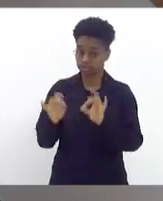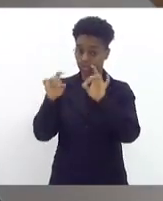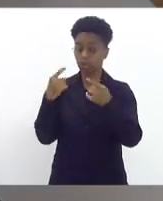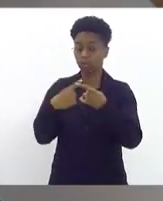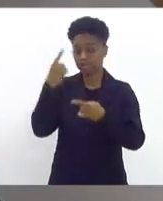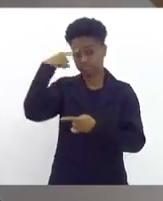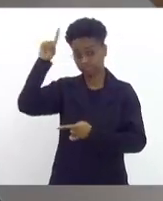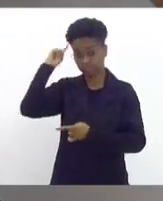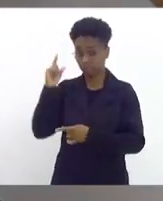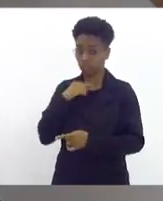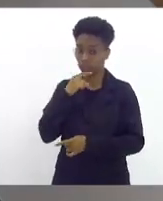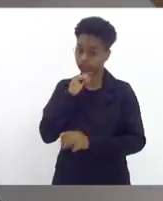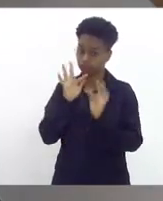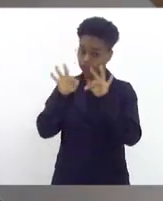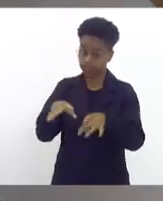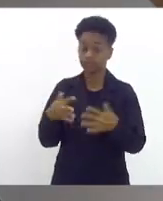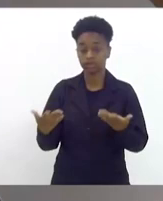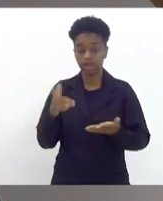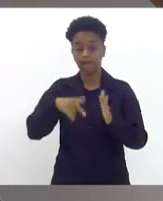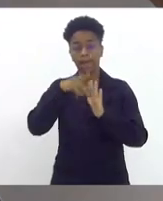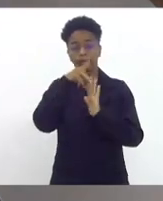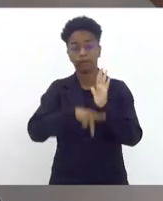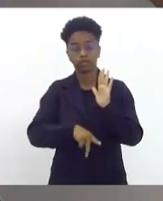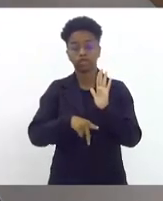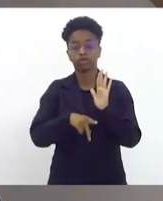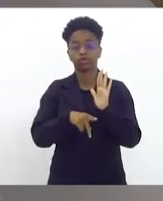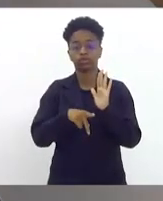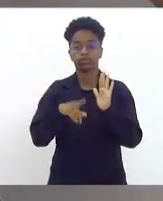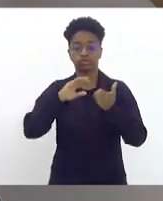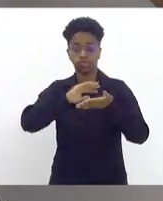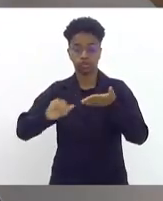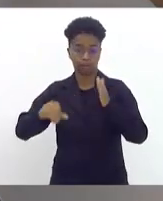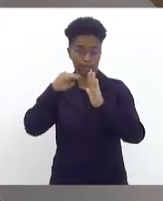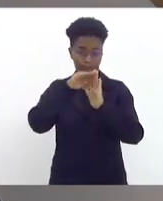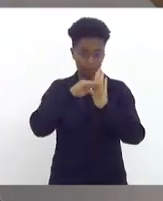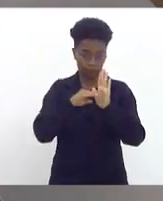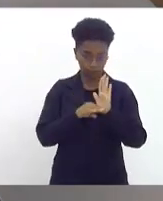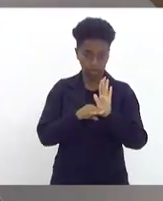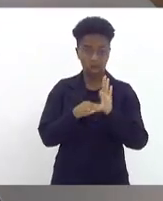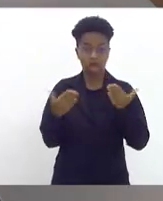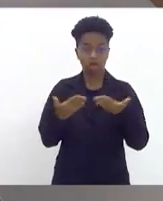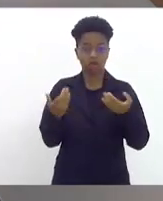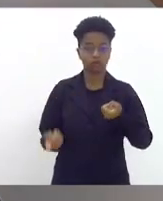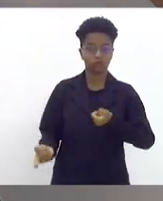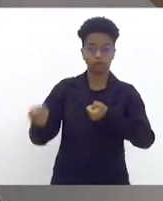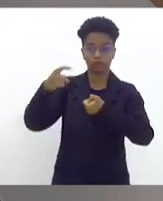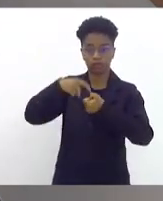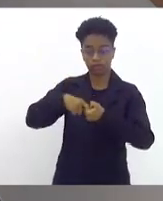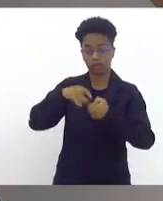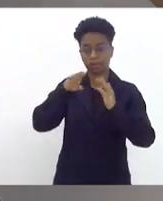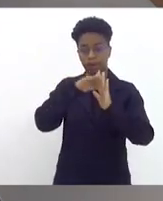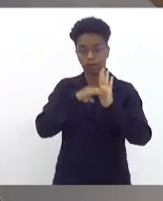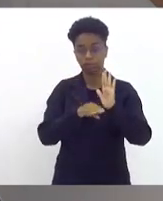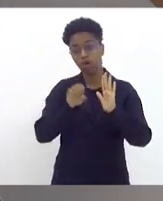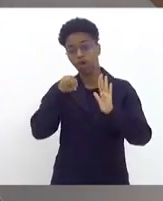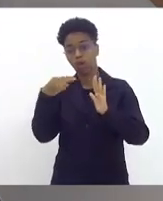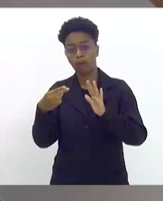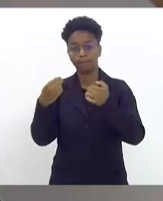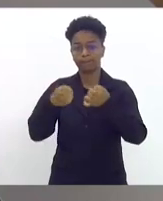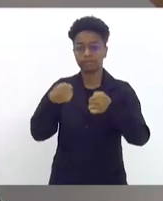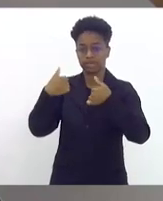passada que é justamente são os projetos que saíram de pauta e estão retornando ou que foram conquistas